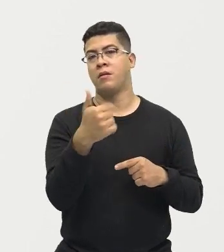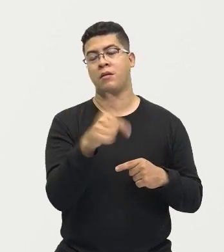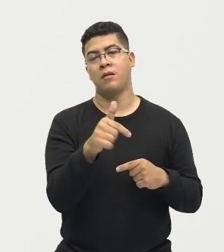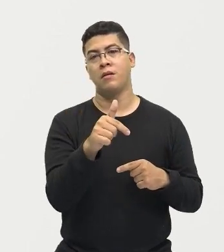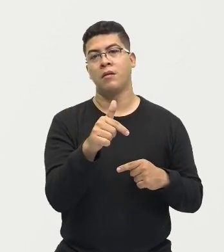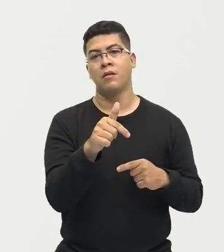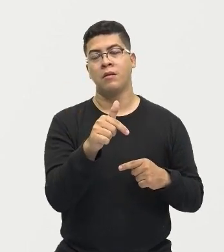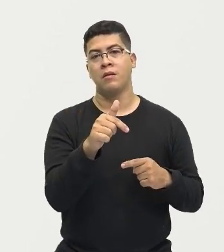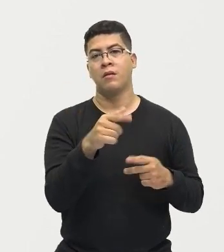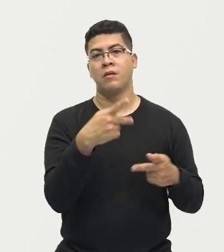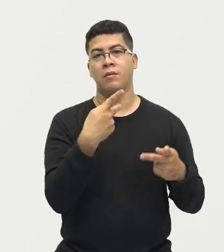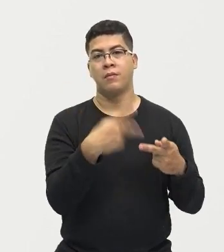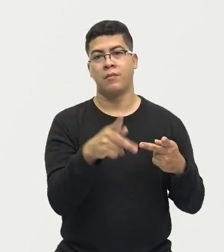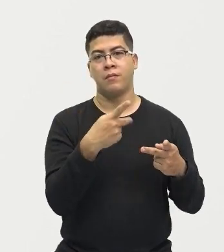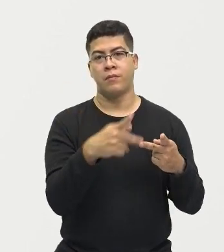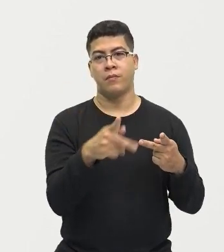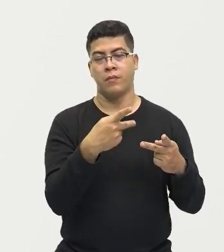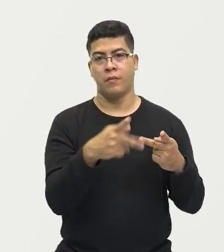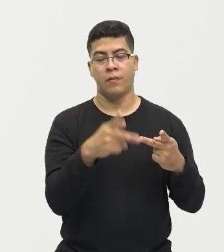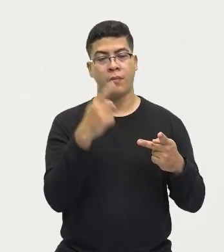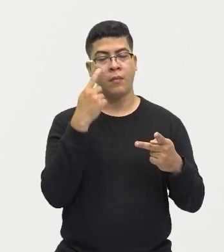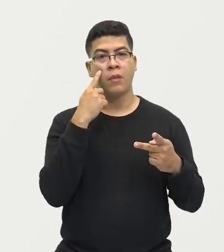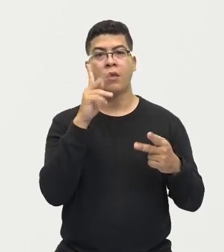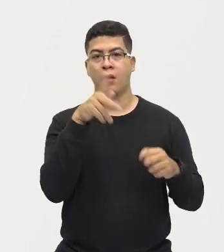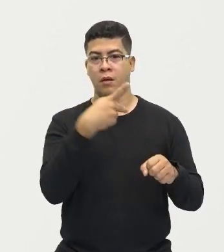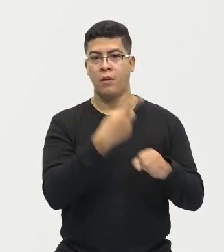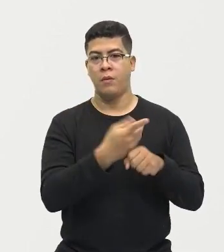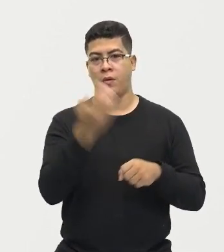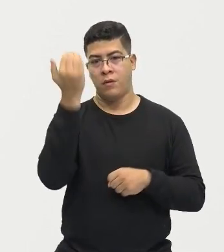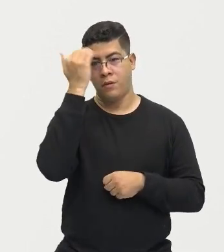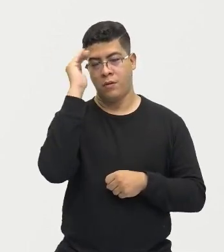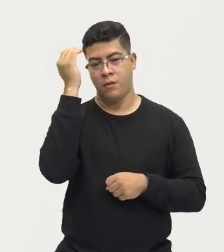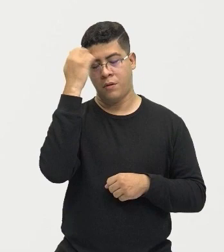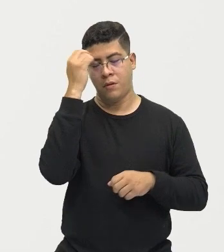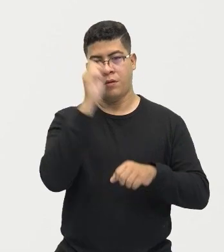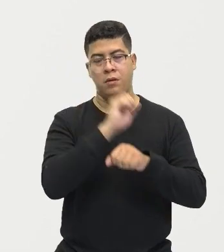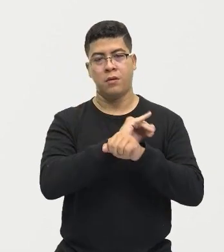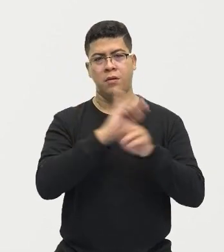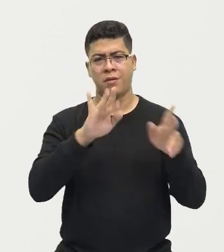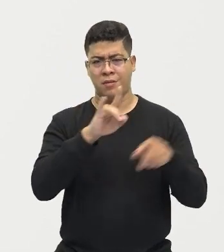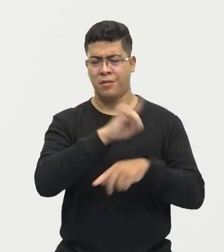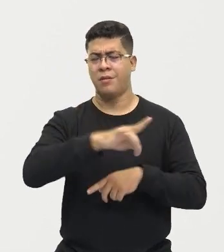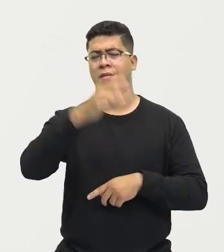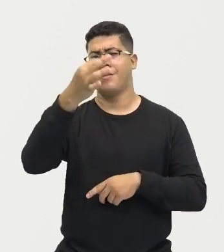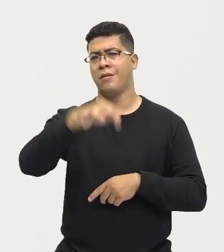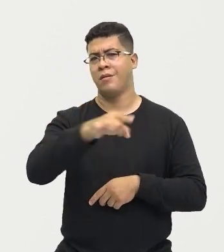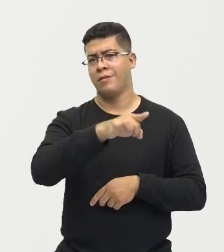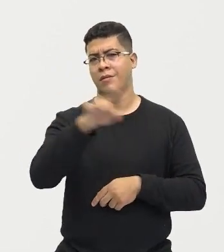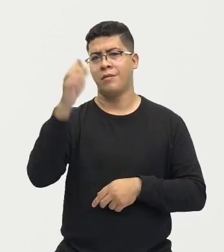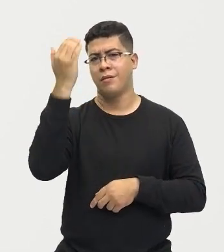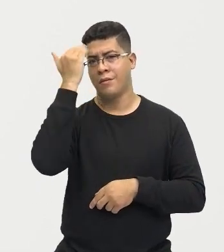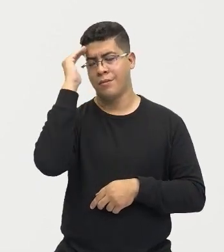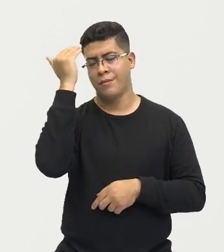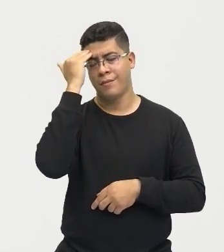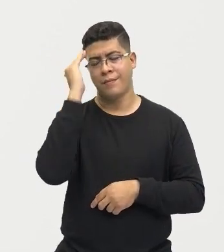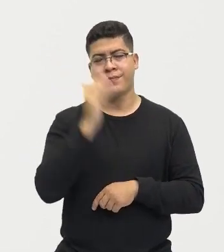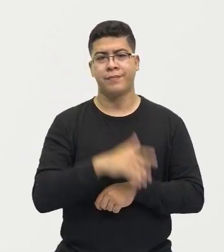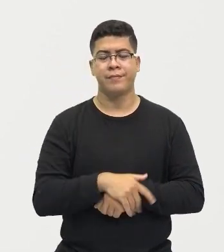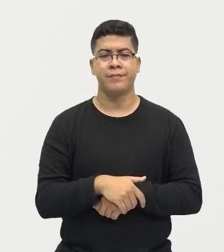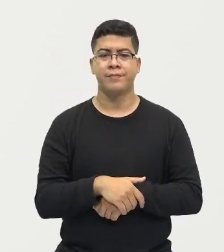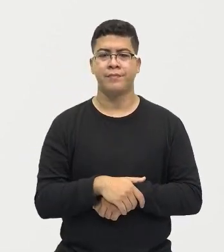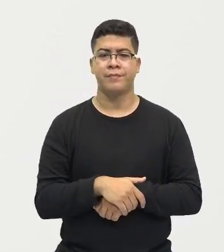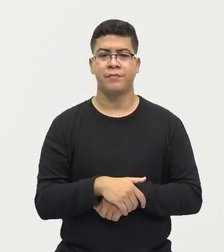bem. Vamos seguindo, vamos seguindo. Olha só, daqui a pouquinho vocês vão compreender. Eu tenho certeza que já compreenderam. Olha aí, ó. Período composto